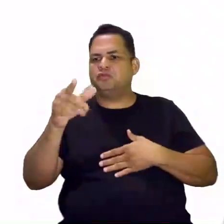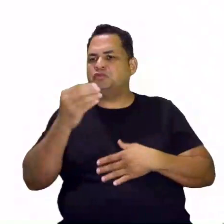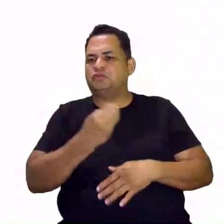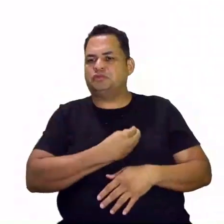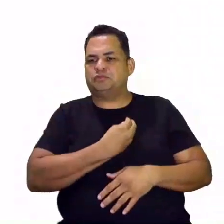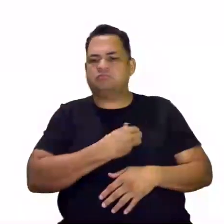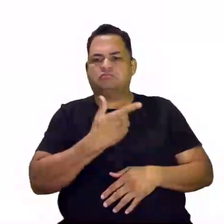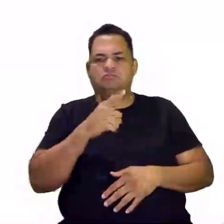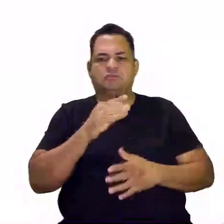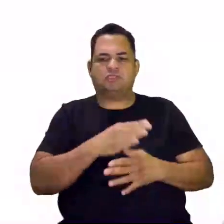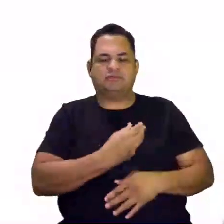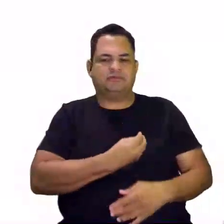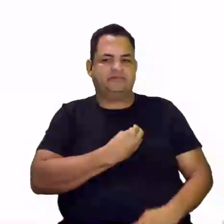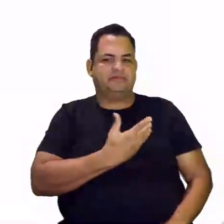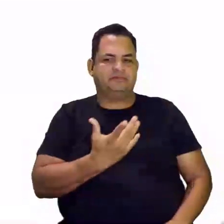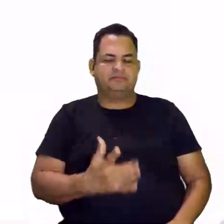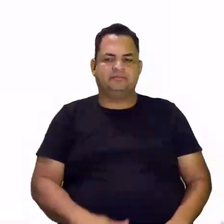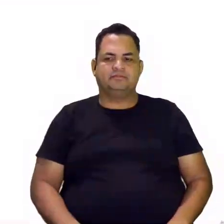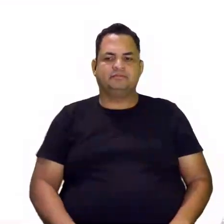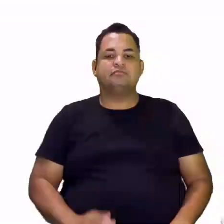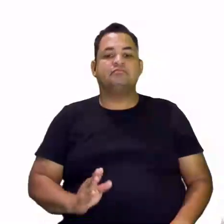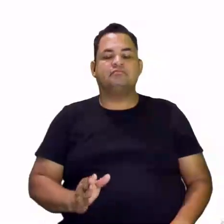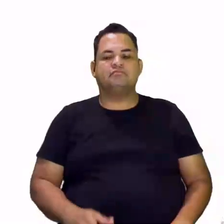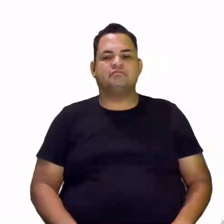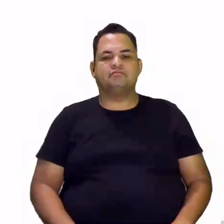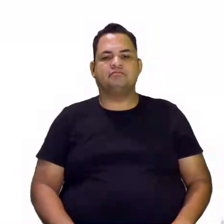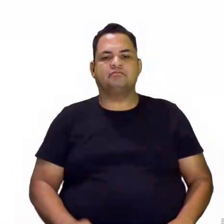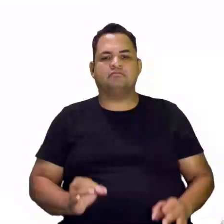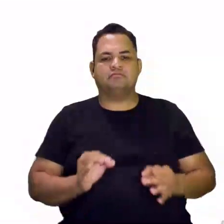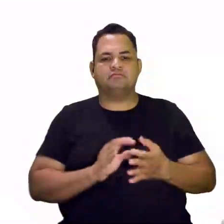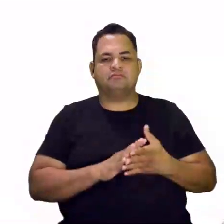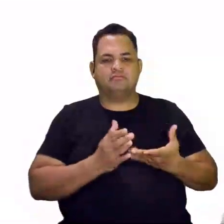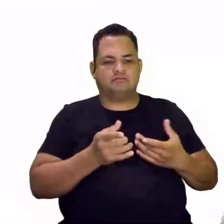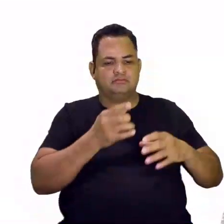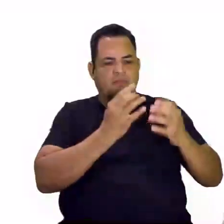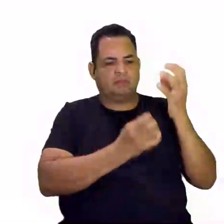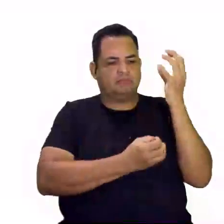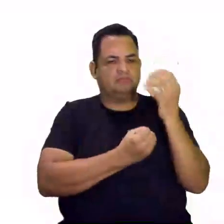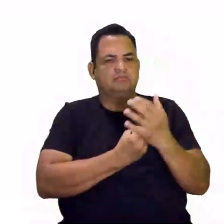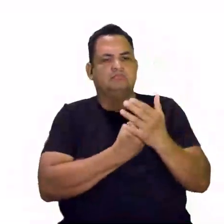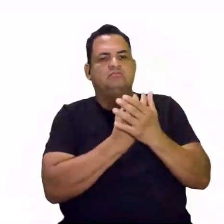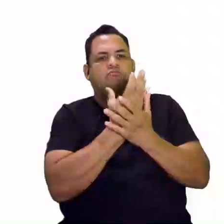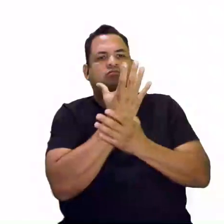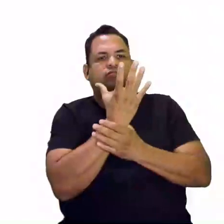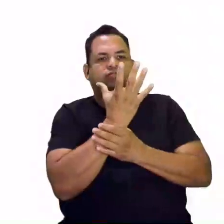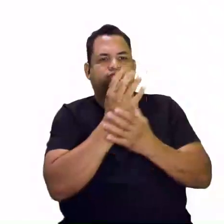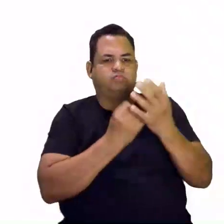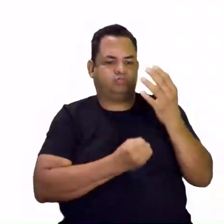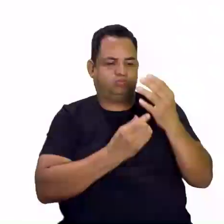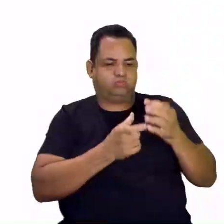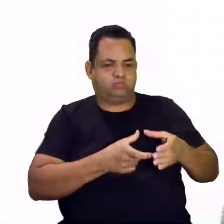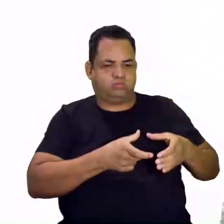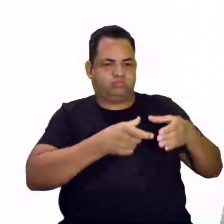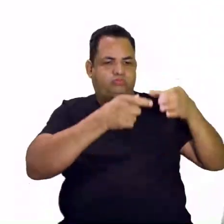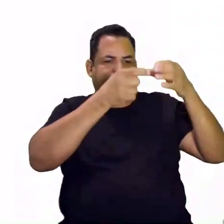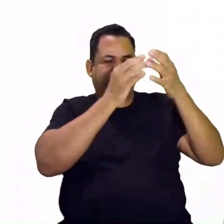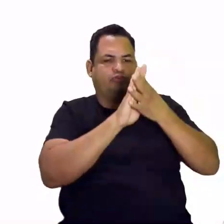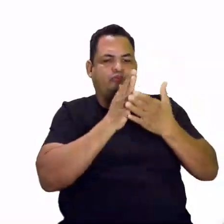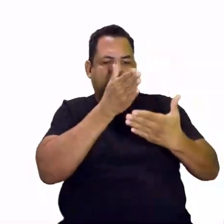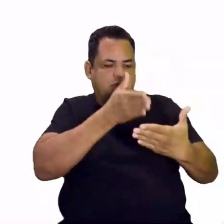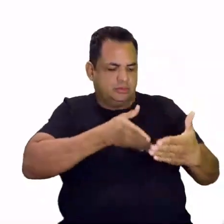seres vivos não conseguiriam sobreviver. E lá estão elas, nas bocas das crateras dos vulcões, tá? Lá nas fendas,